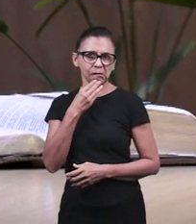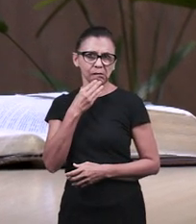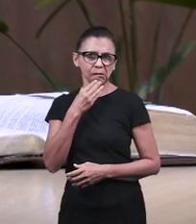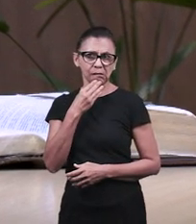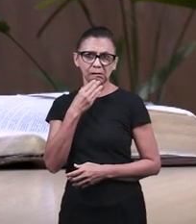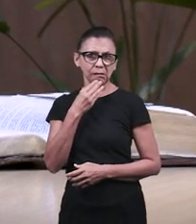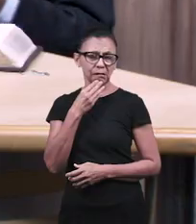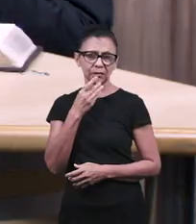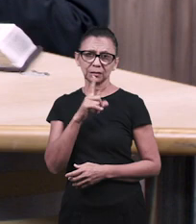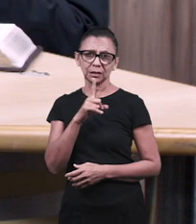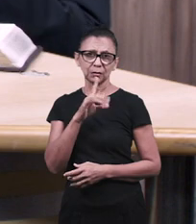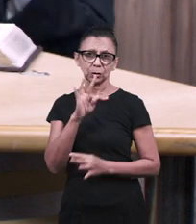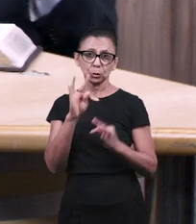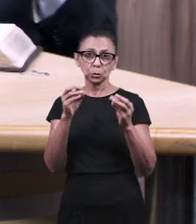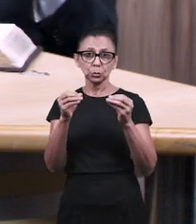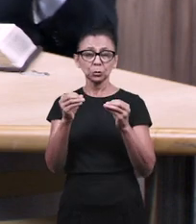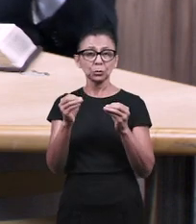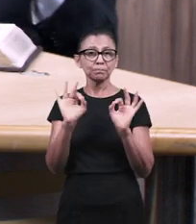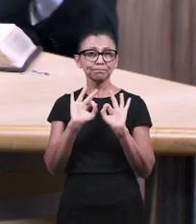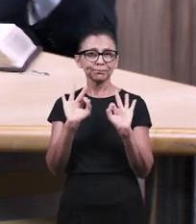Tudo funcionou perfeitamente.